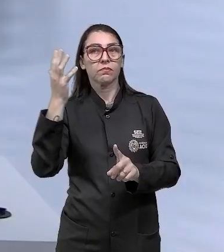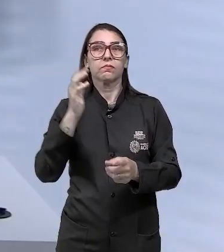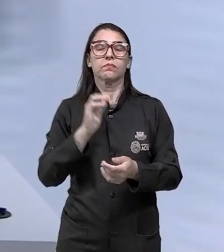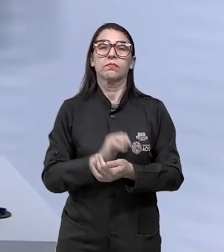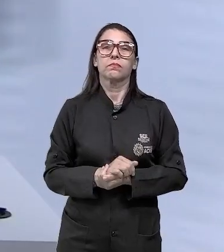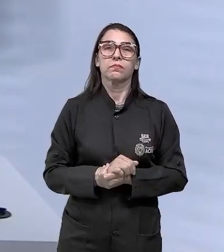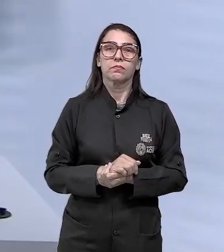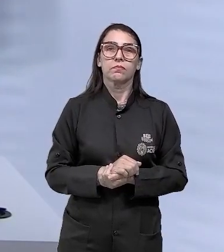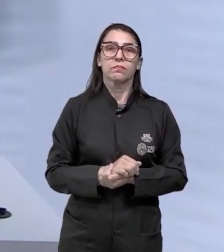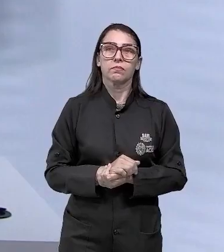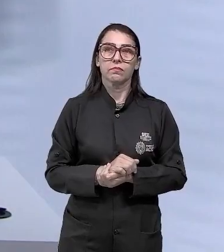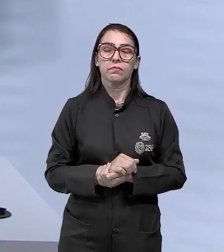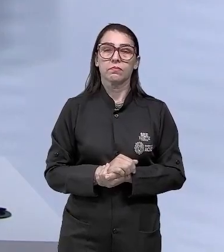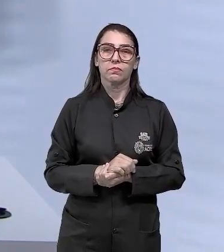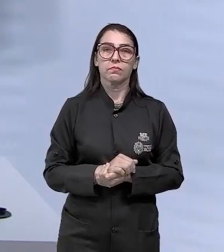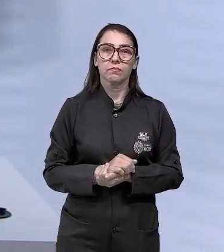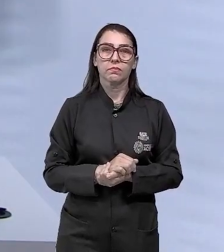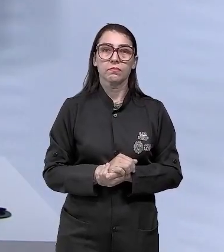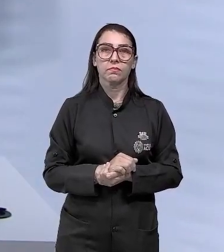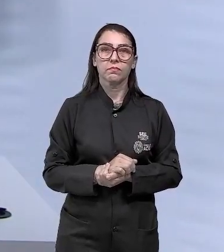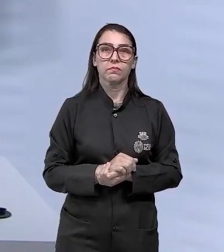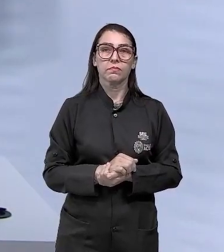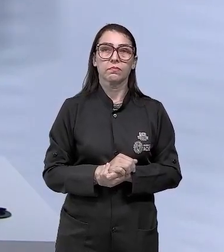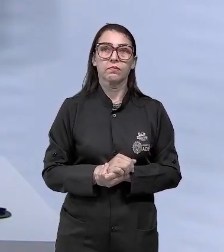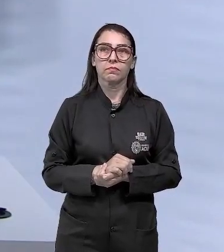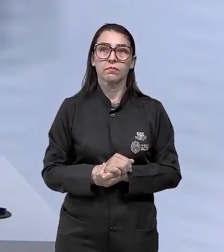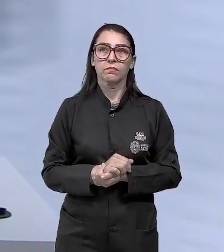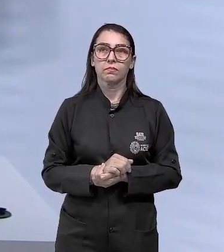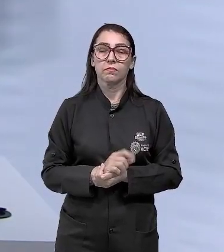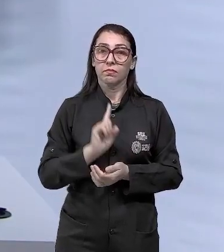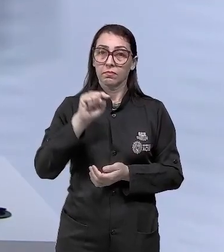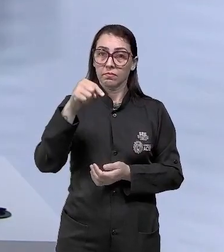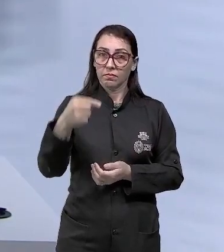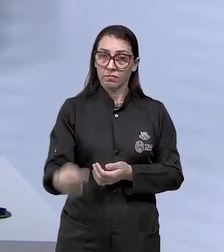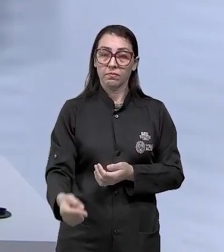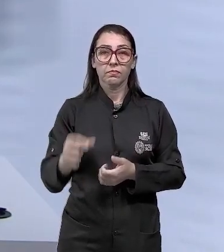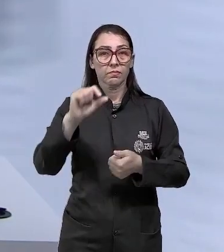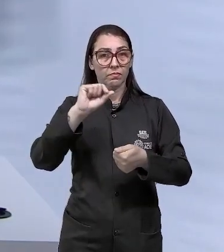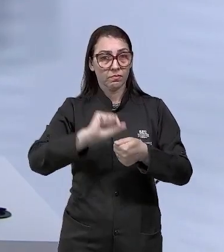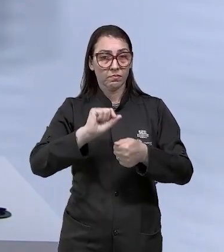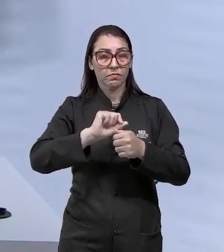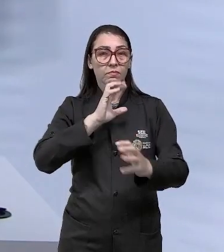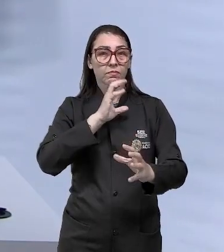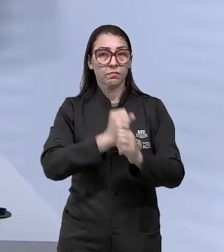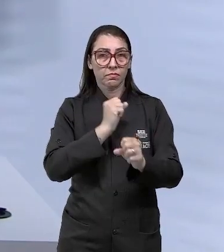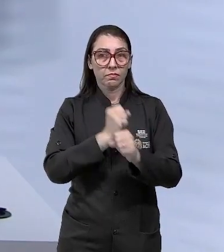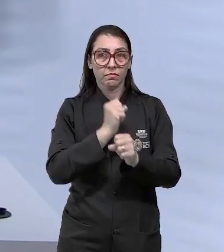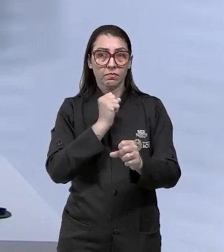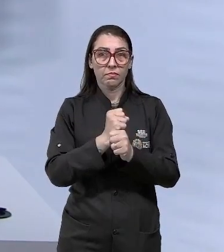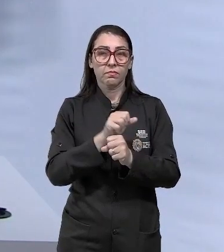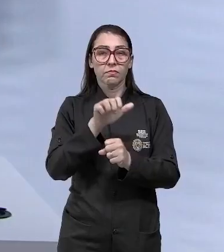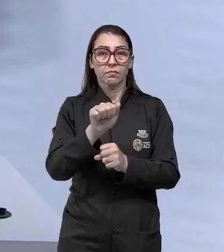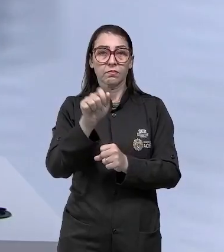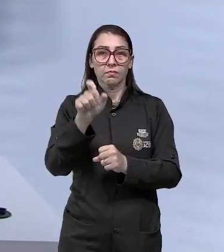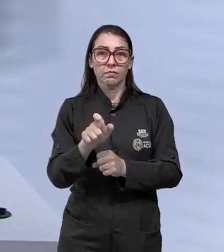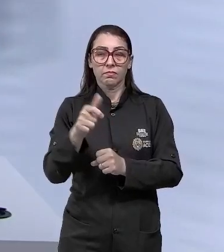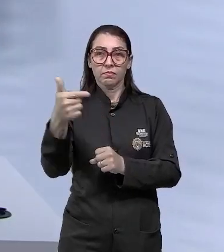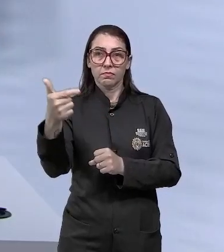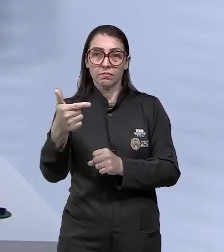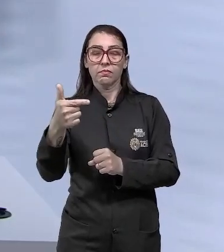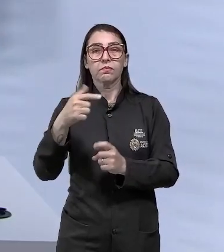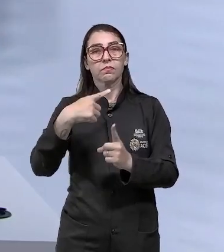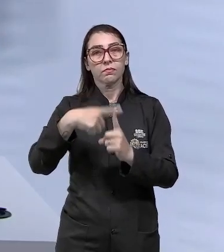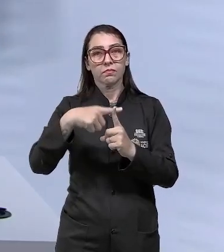translação da função quadrática. E toda essa, depois que você desenvolve essas contas, ela fica naquela forma ax ao quadrado mais